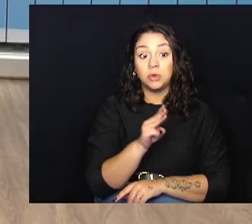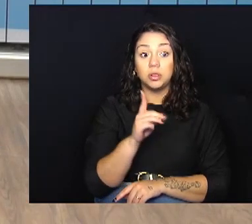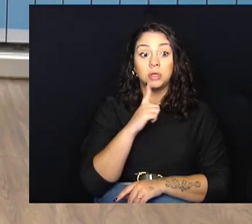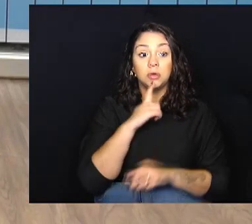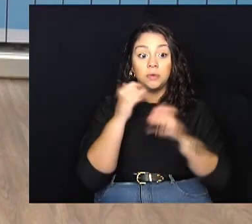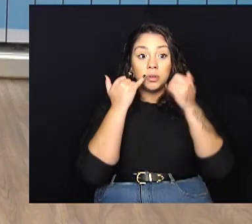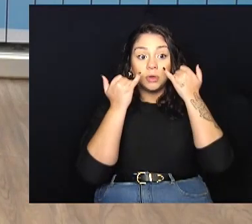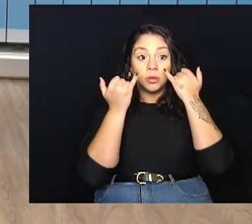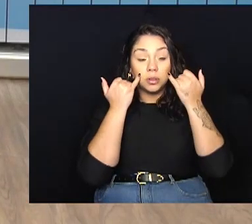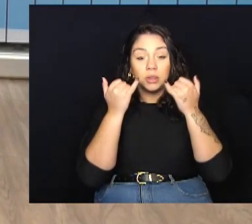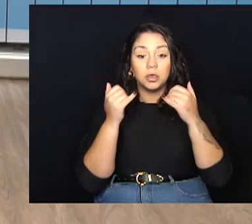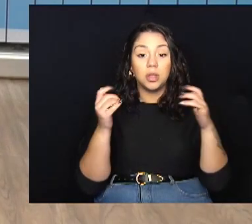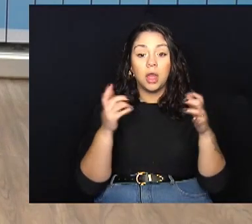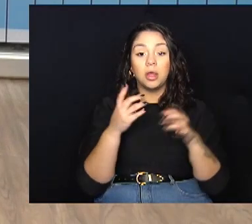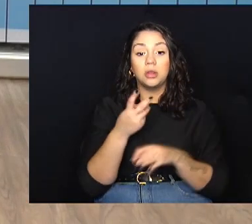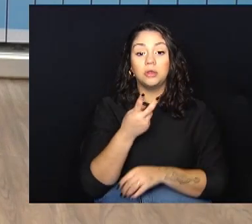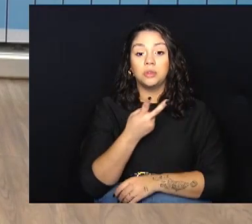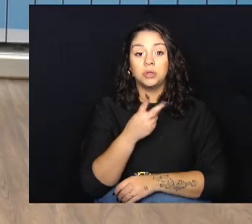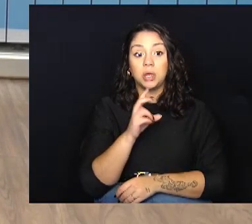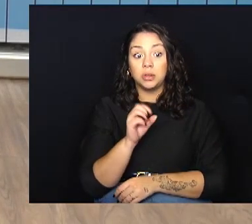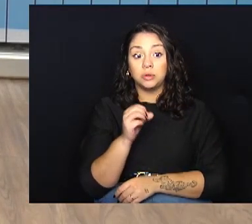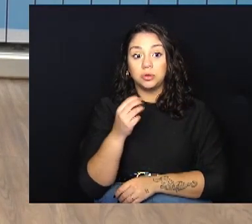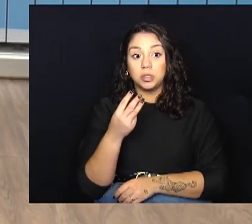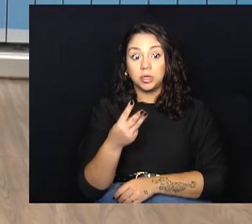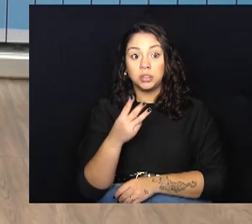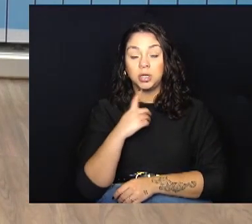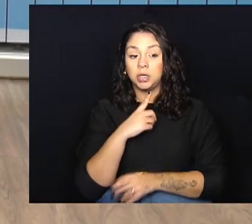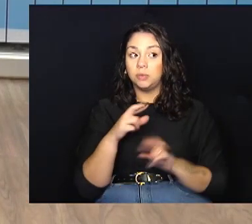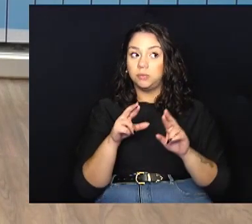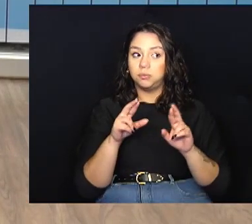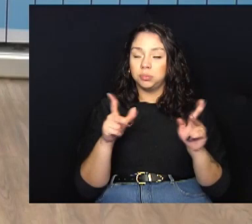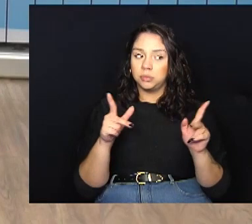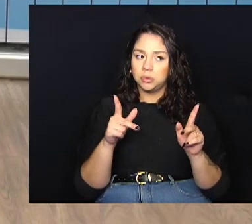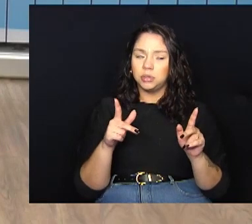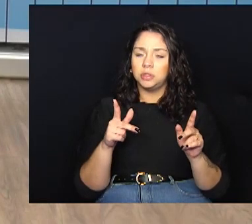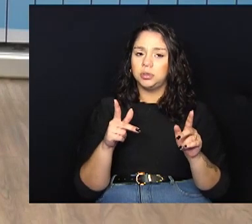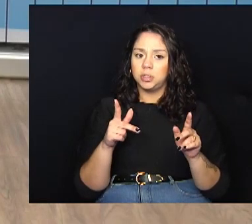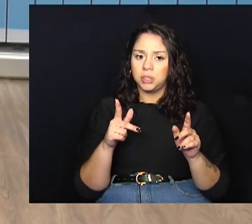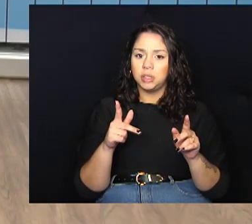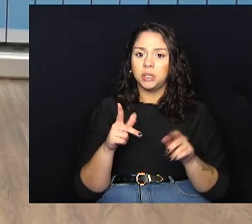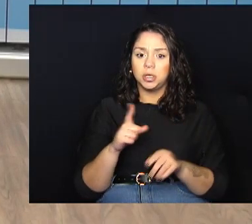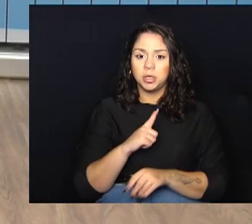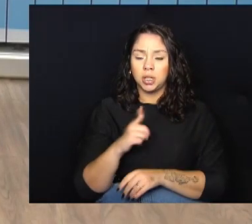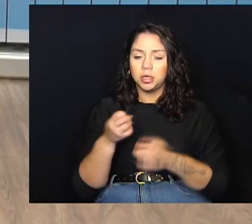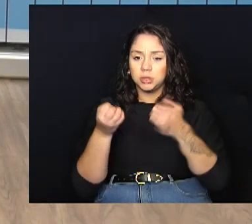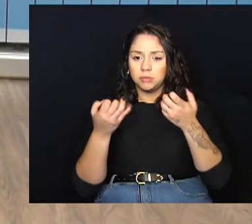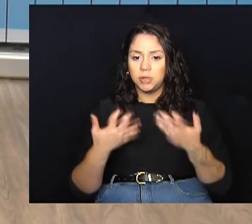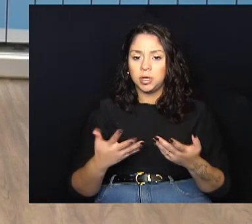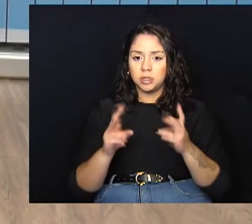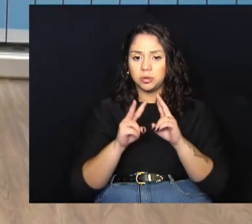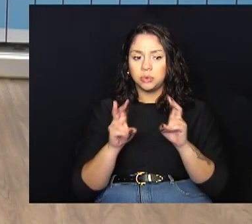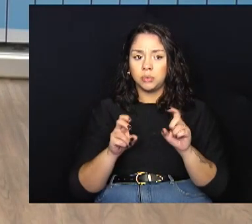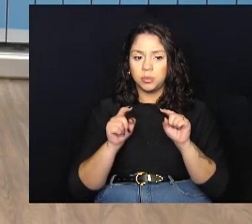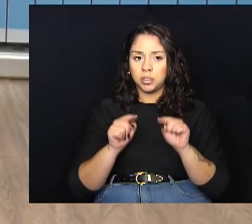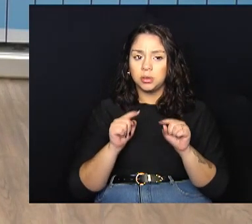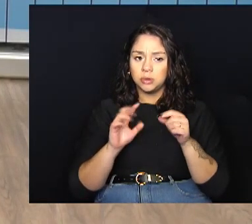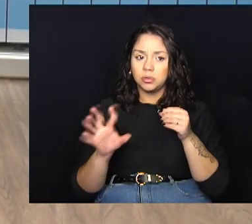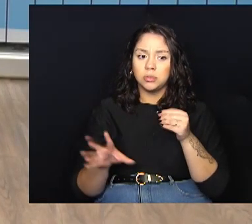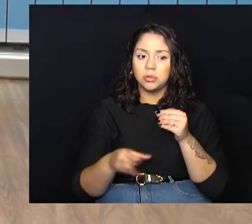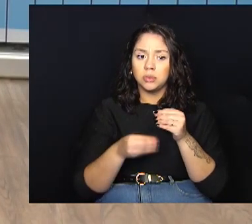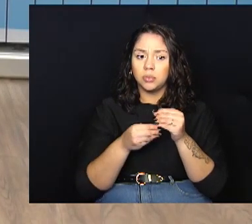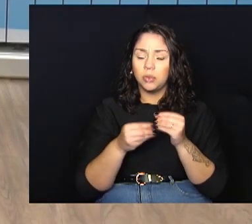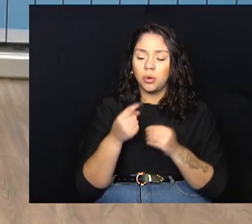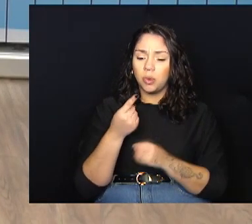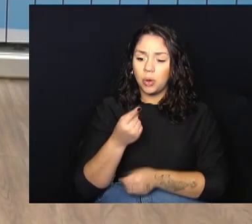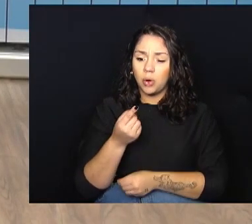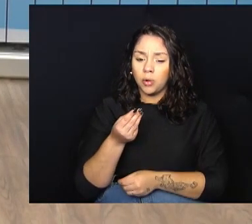203 milhões é uma diferença considerável existe alguma explicação e eu já emendo em um